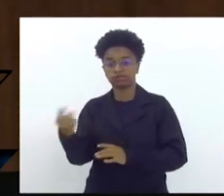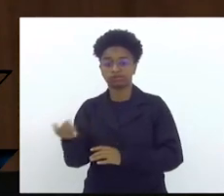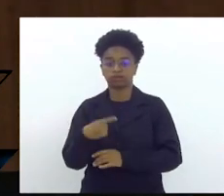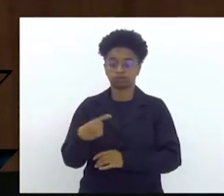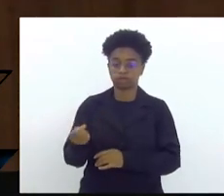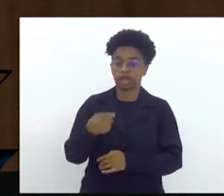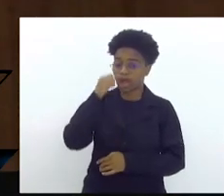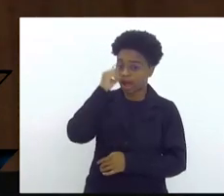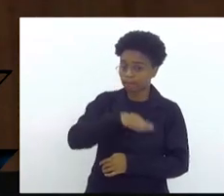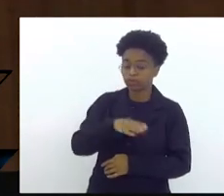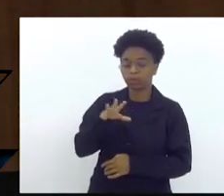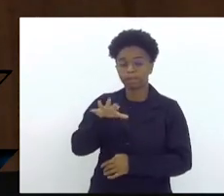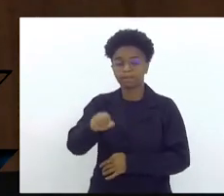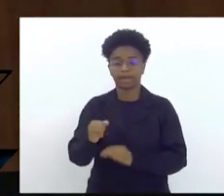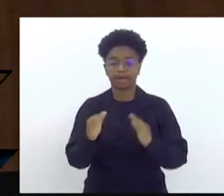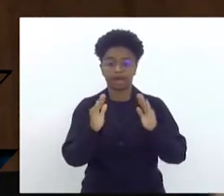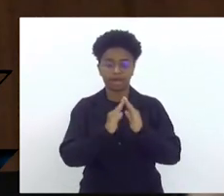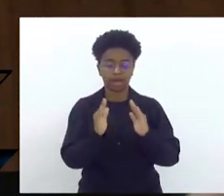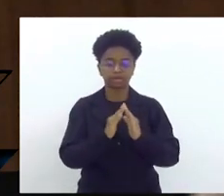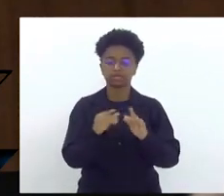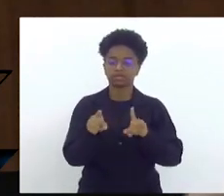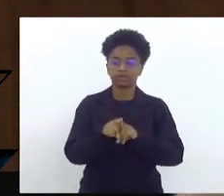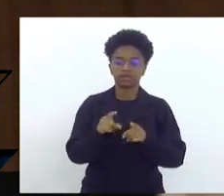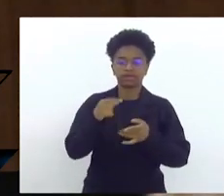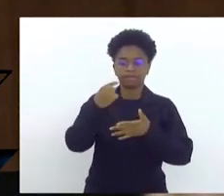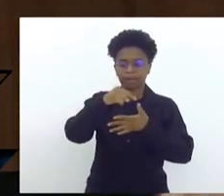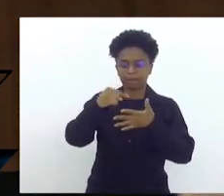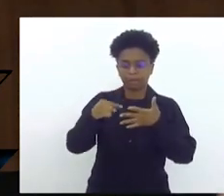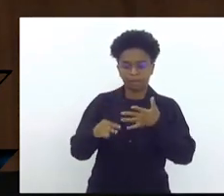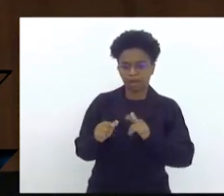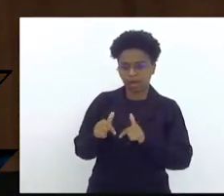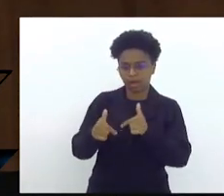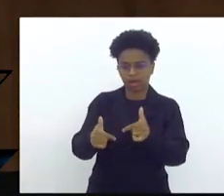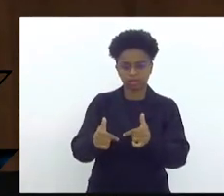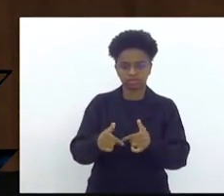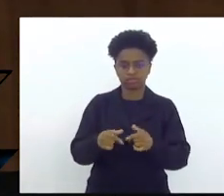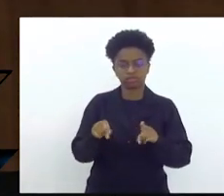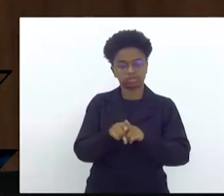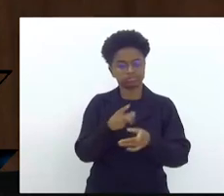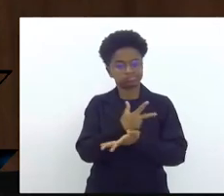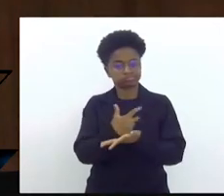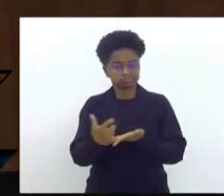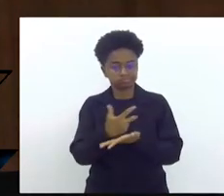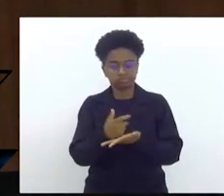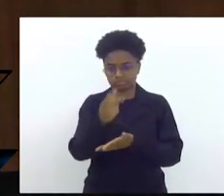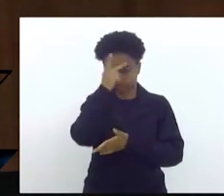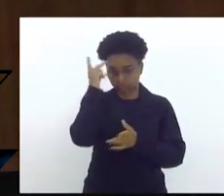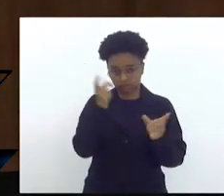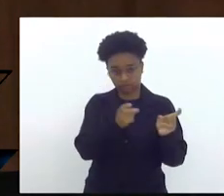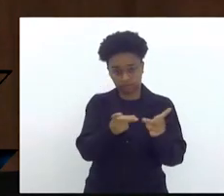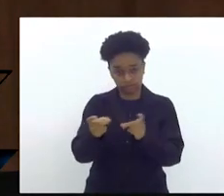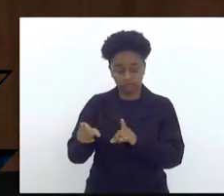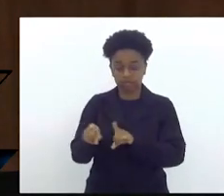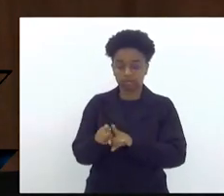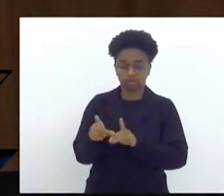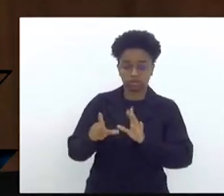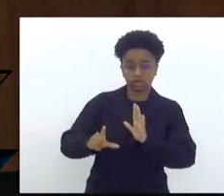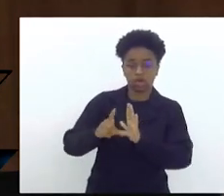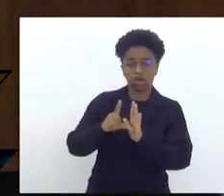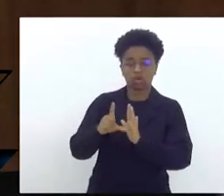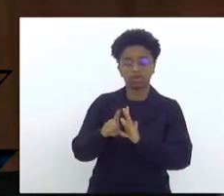tomam imóvel Faz uma série de coisas vivem extorquindo os Comerciantes empresários